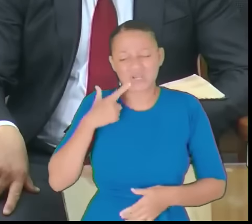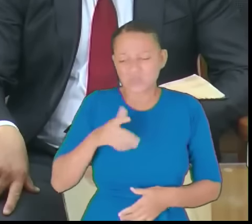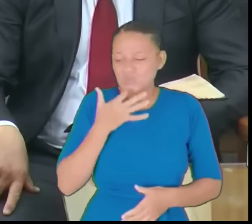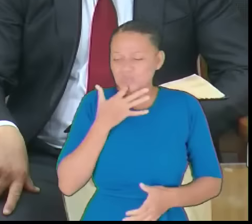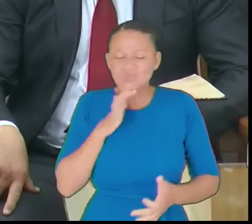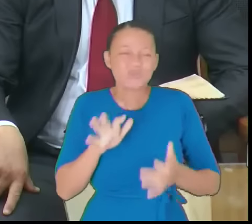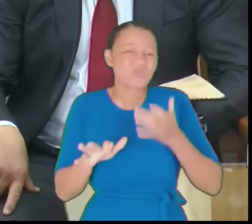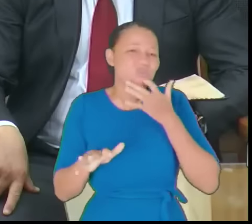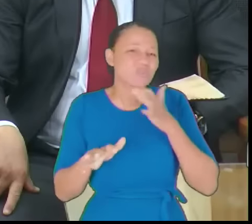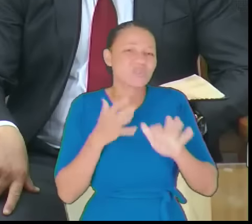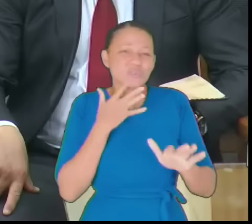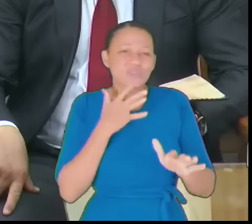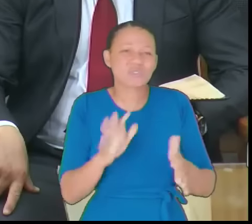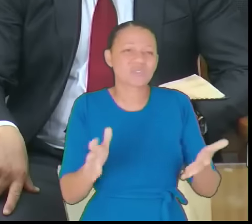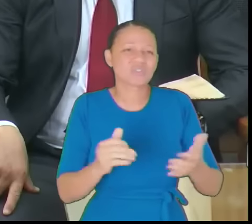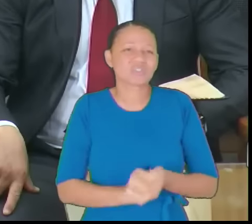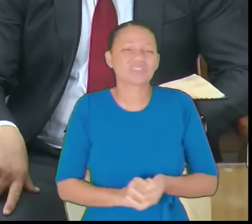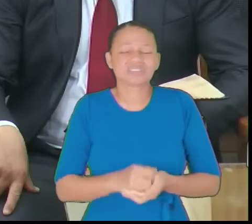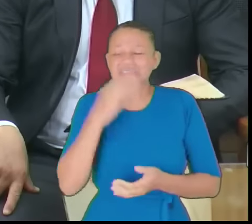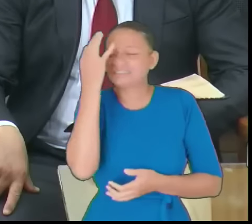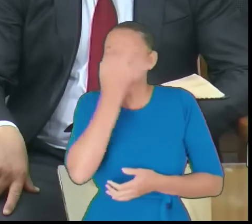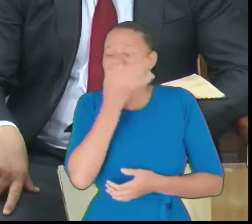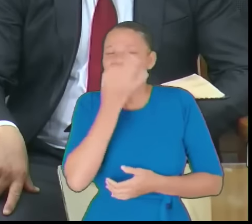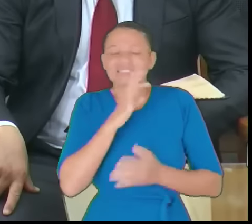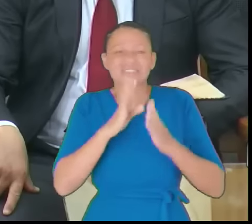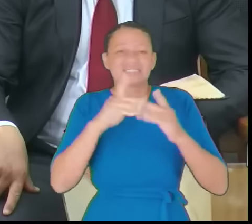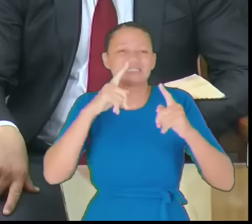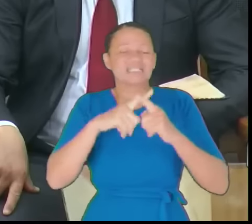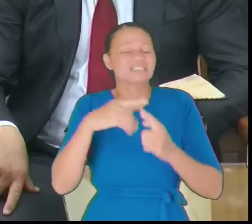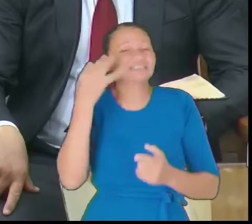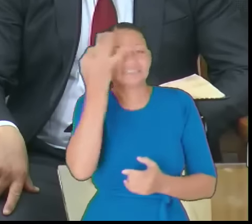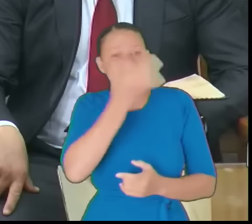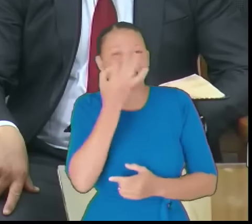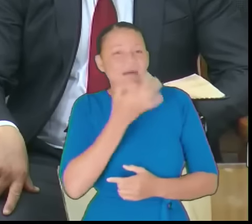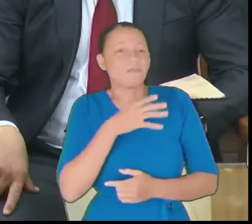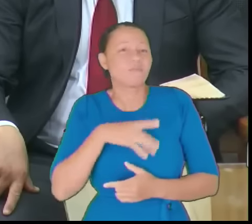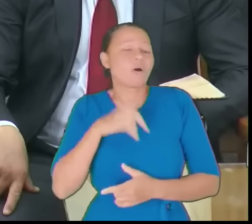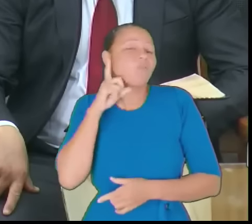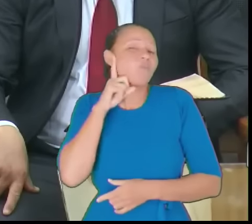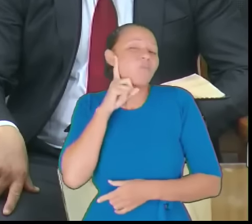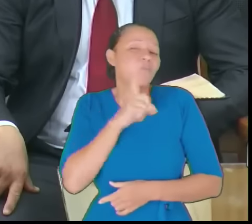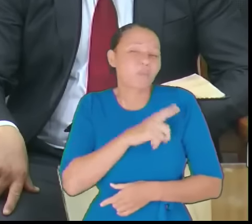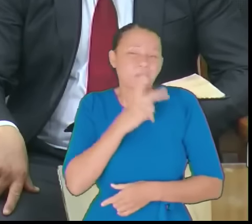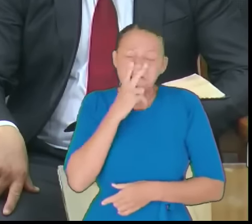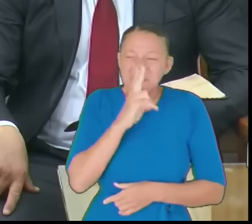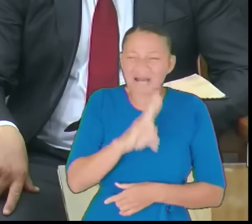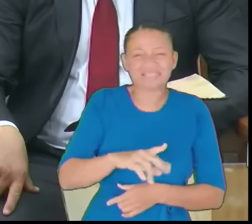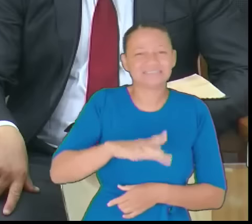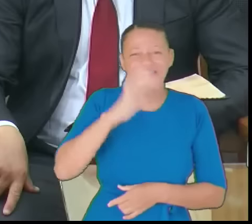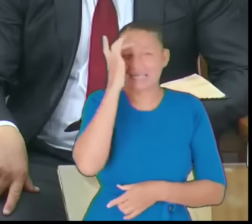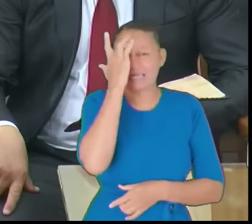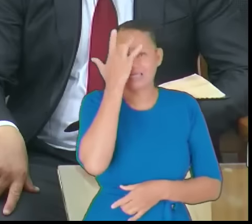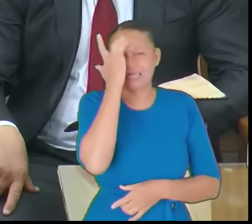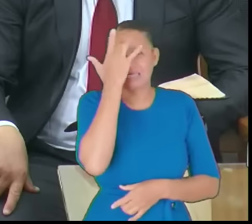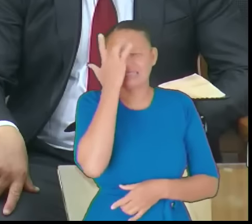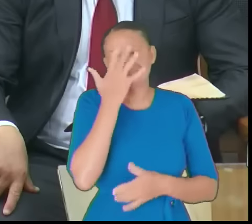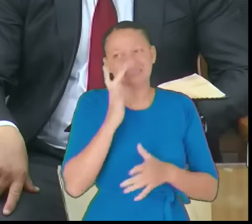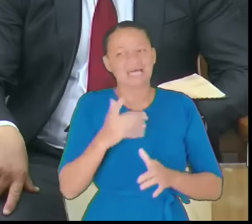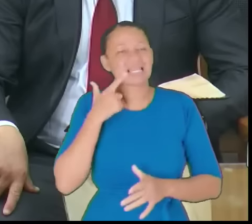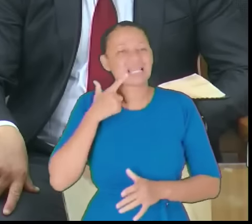conheço. Oh, irmão, uma igreja linda, um templo lindo. São pessoas morenas, parecendo indianos, mas eles não são indianos. A língua não é de